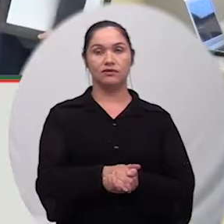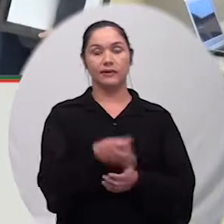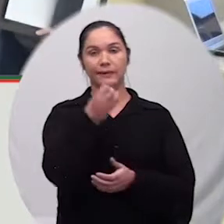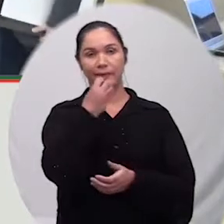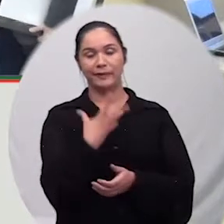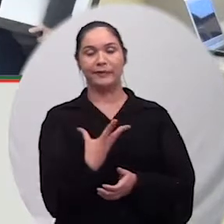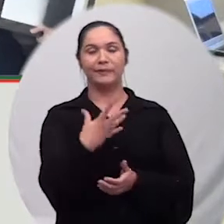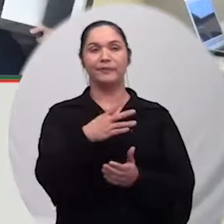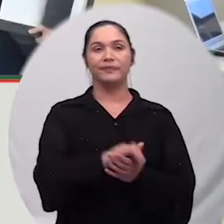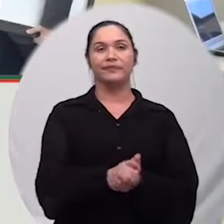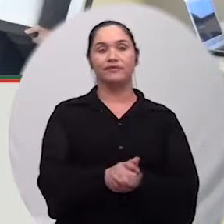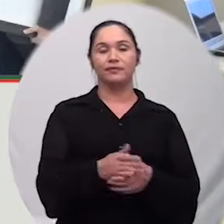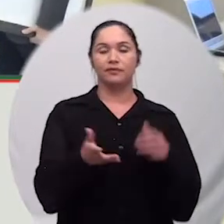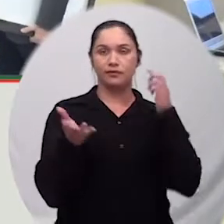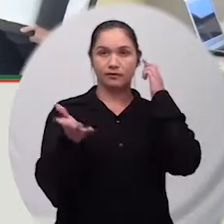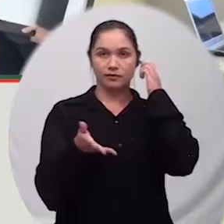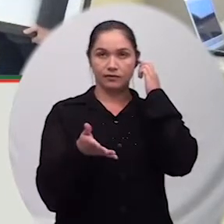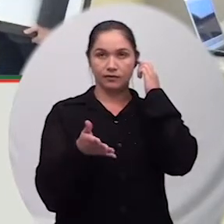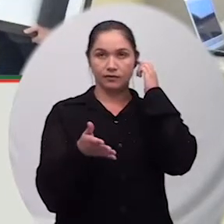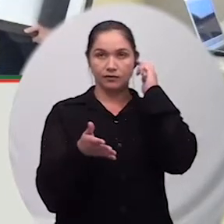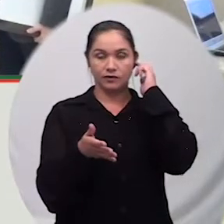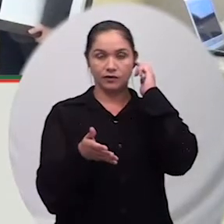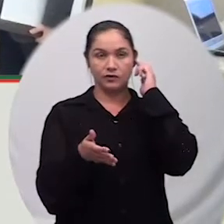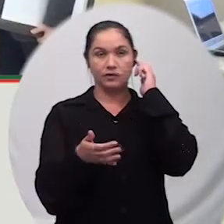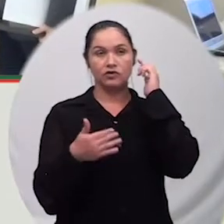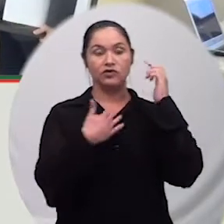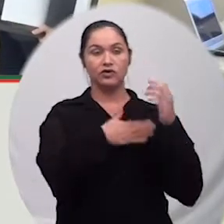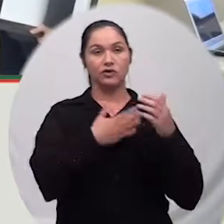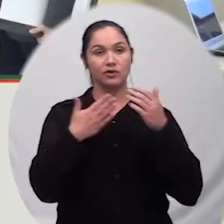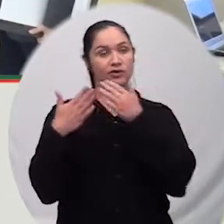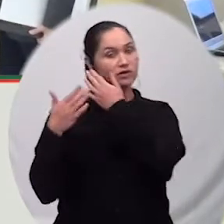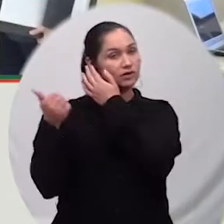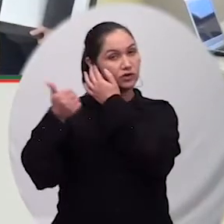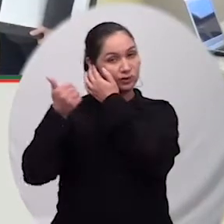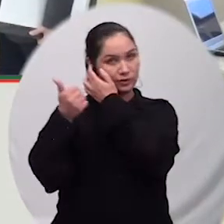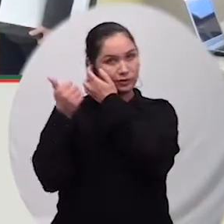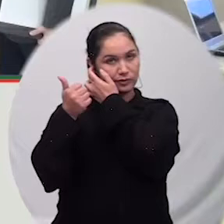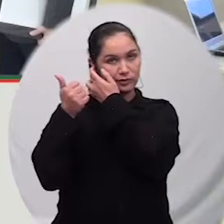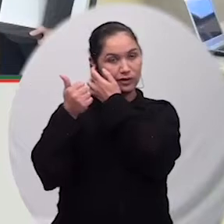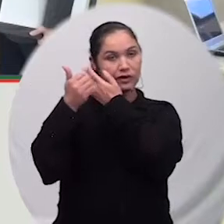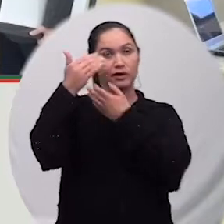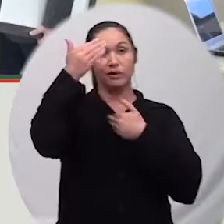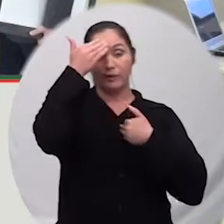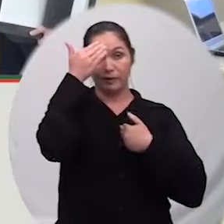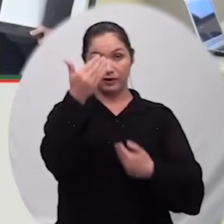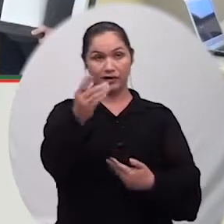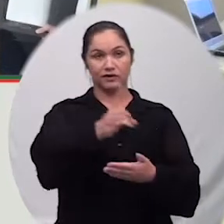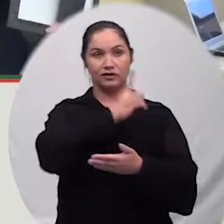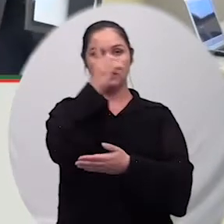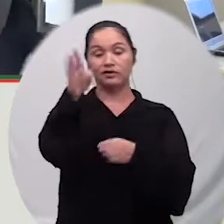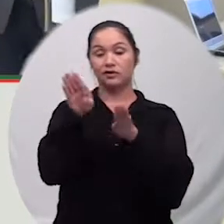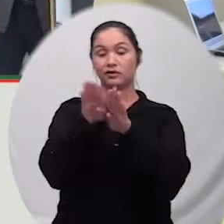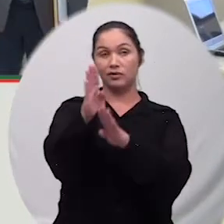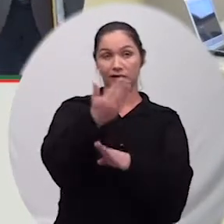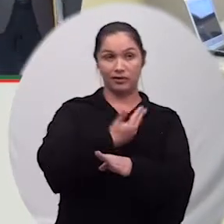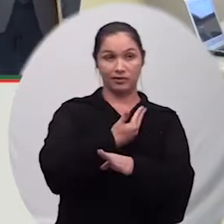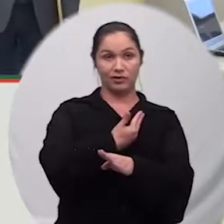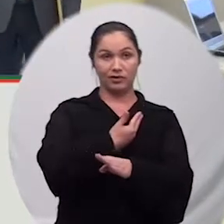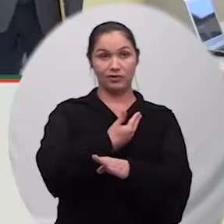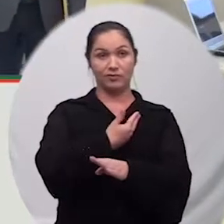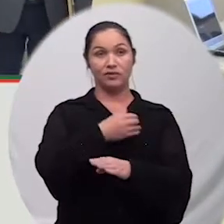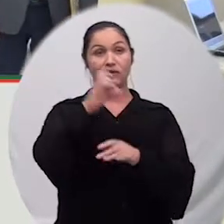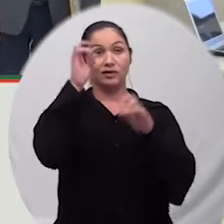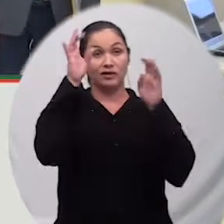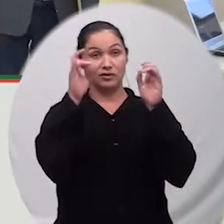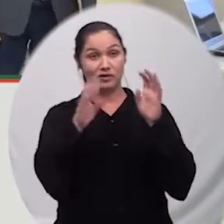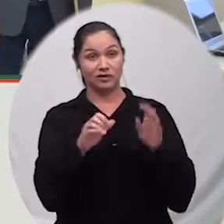Bem, tá hoje aqui, em primeiro lugar, agradeço a Deus, a todos os meus amigos, especialmente a Adri